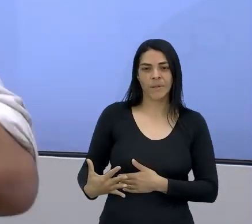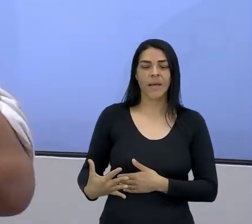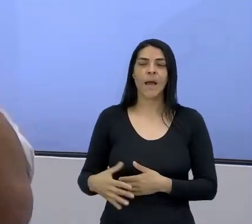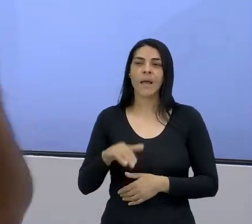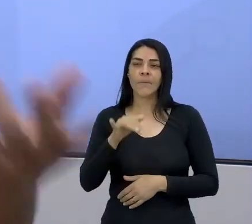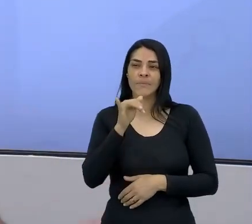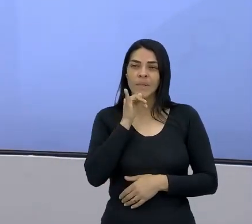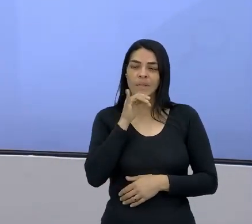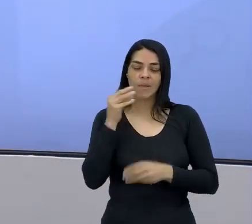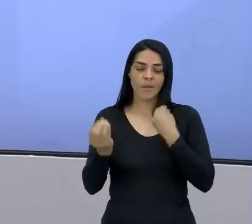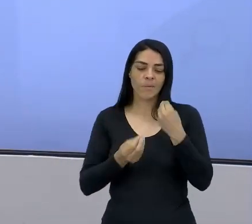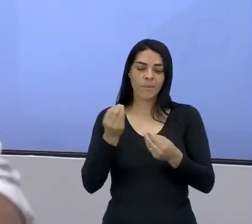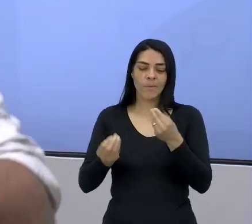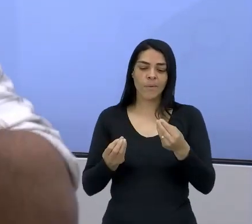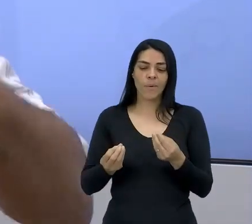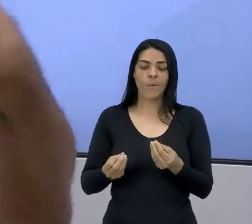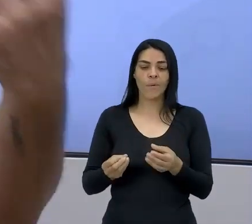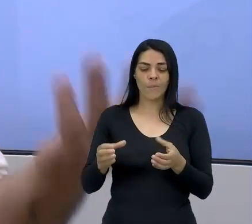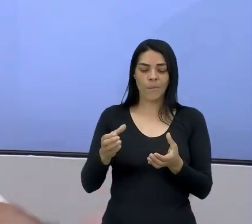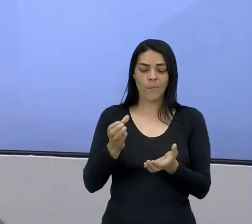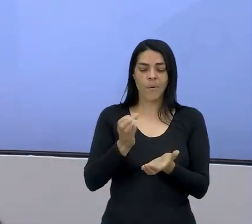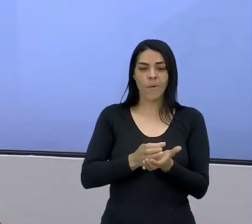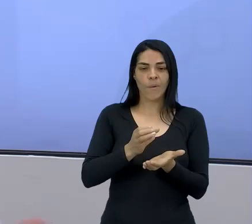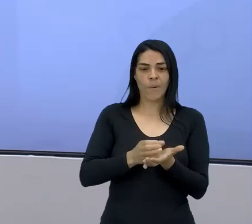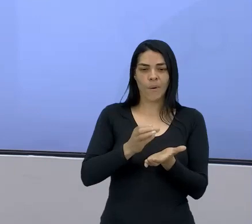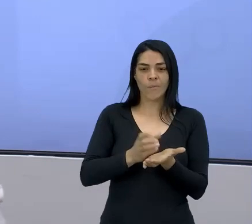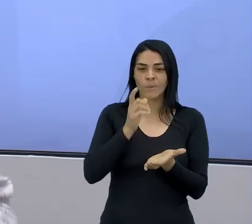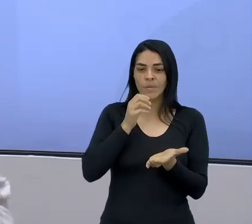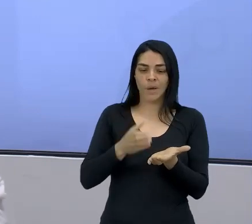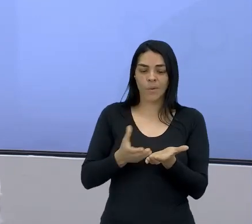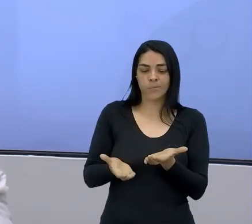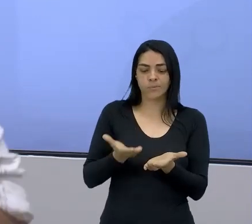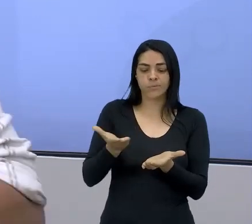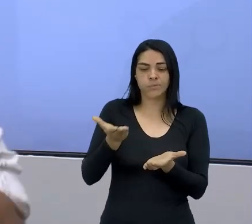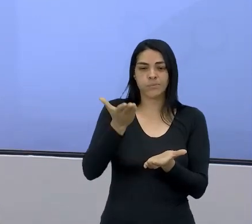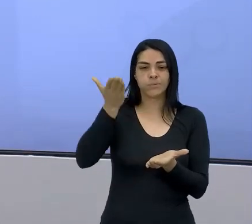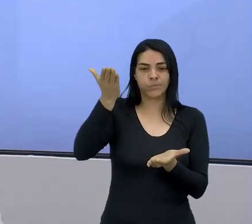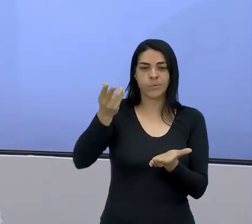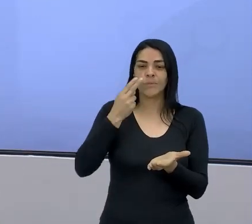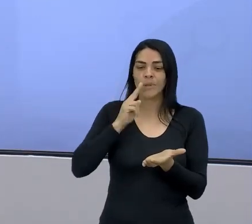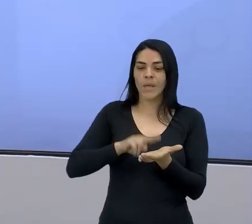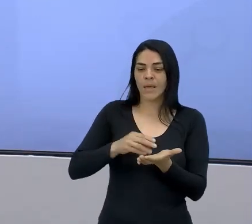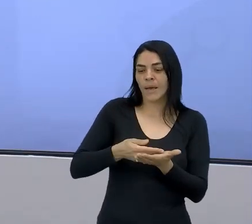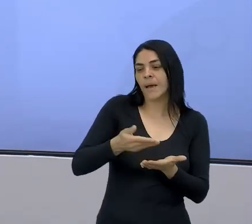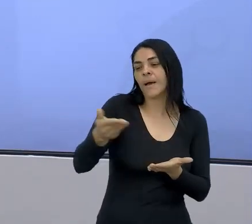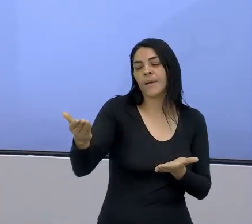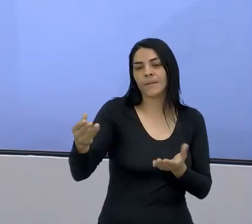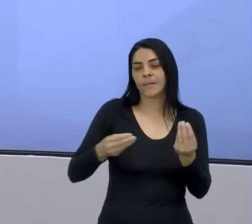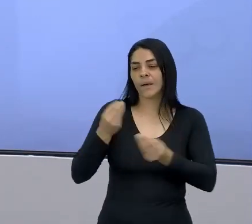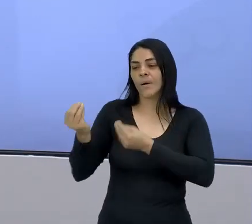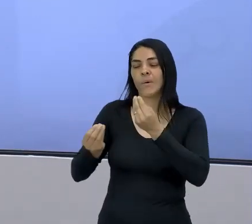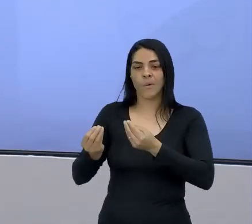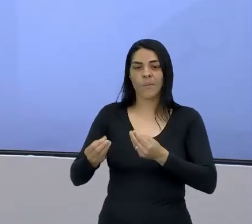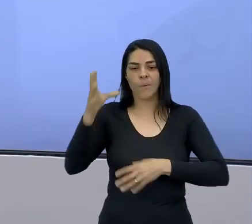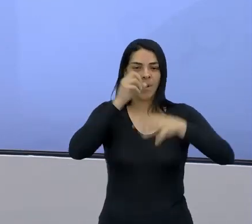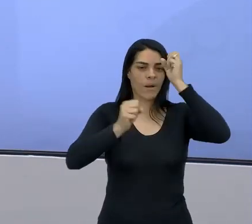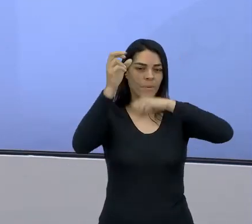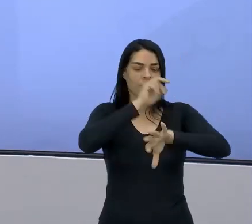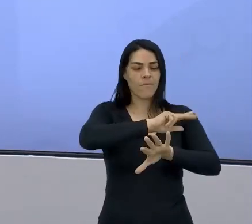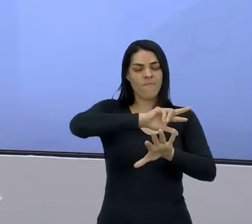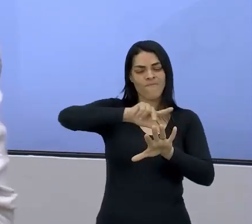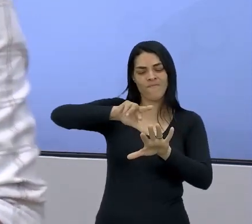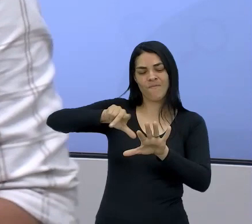d'água, desembalar uma caixa, mandar uma carta para o correio. Então, a gente aprendeu muita coisa. E quando nós falamos